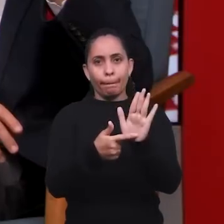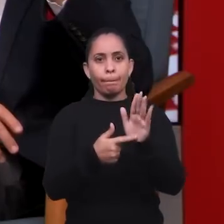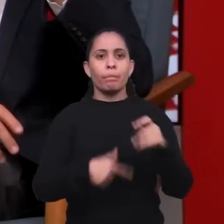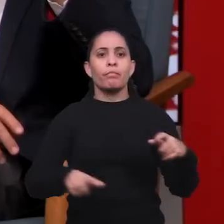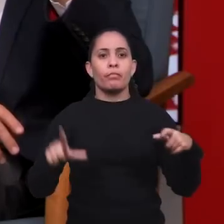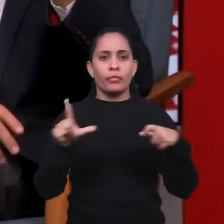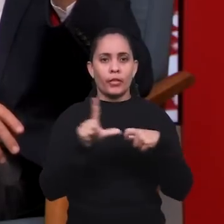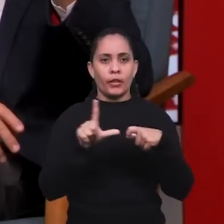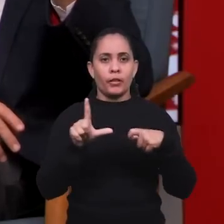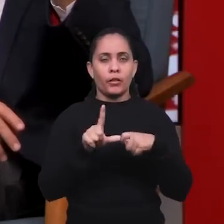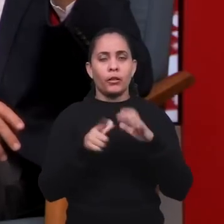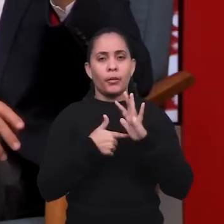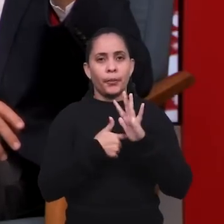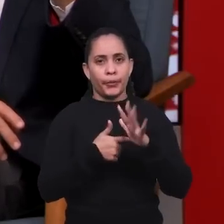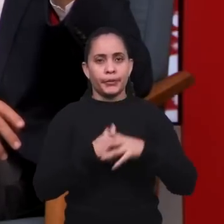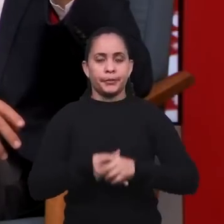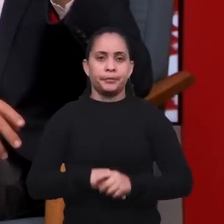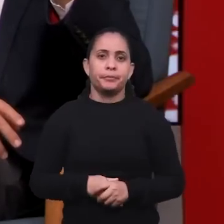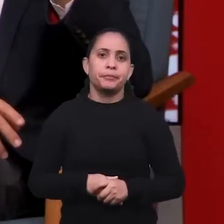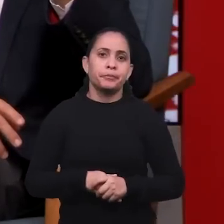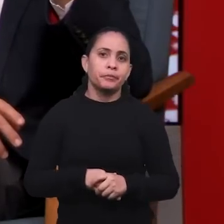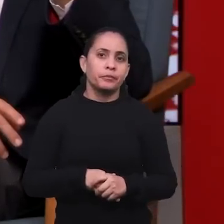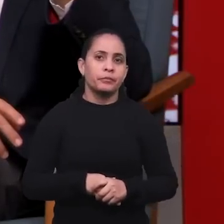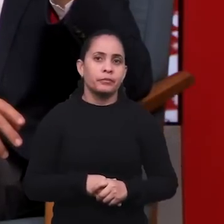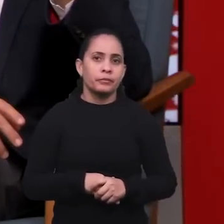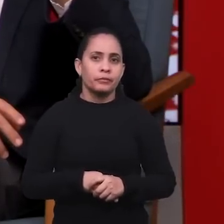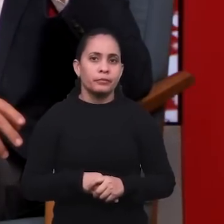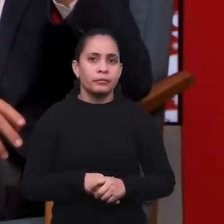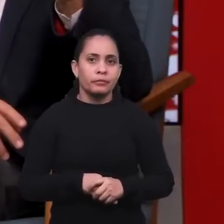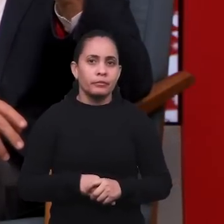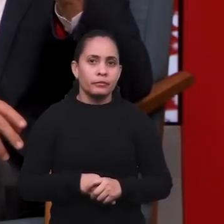Lucas, que